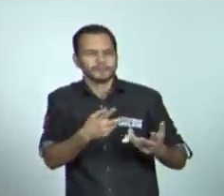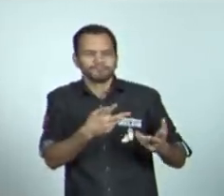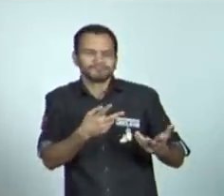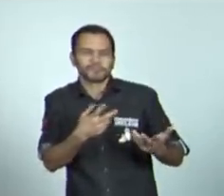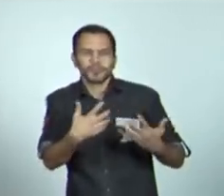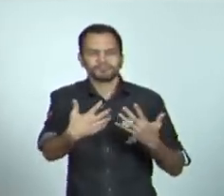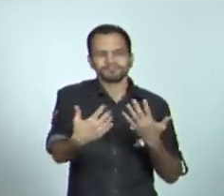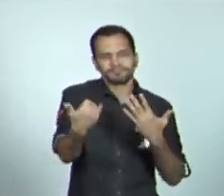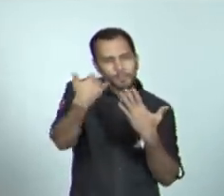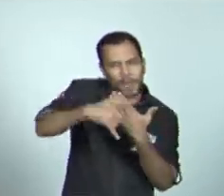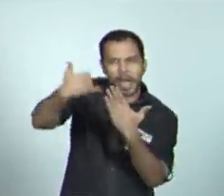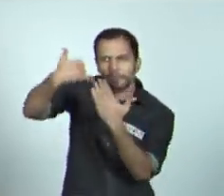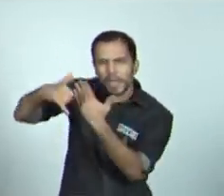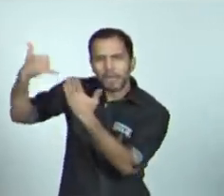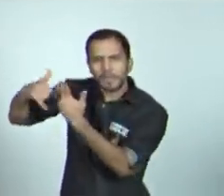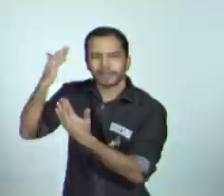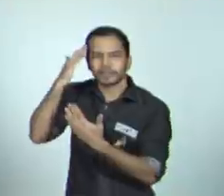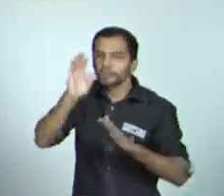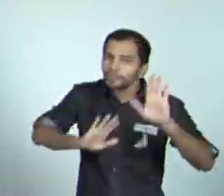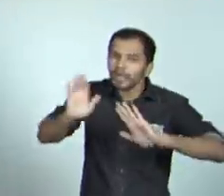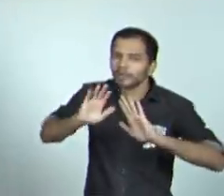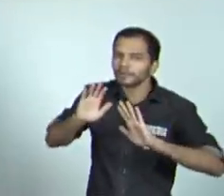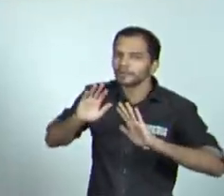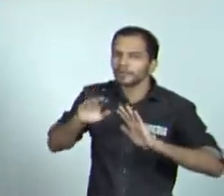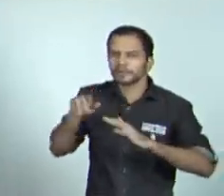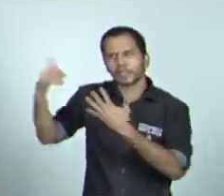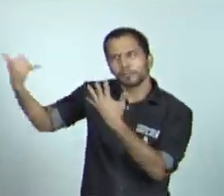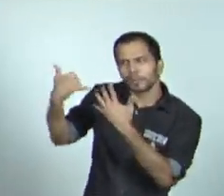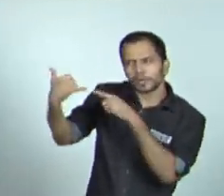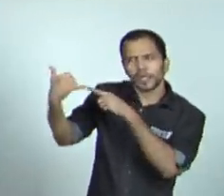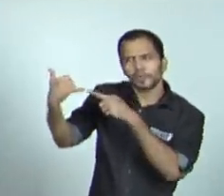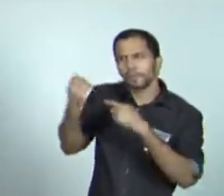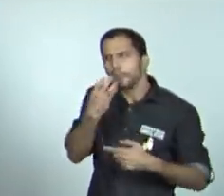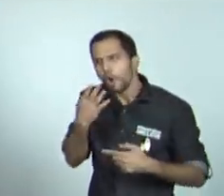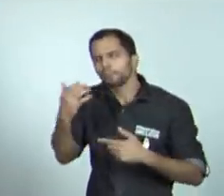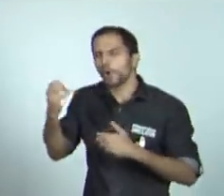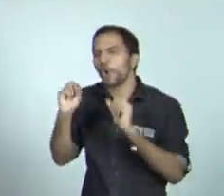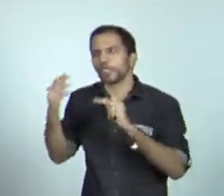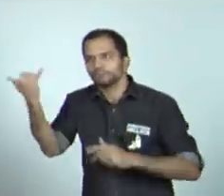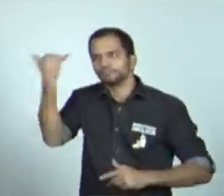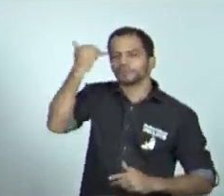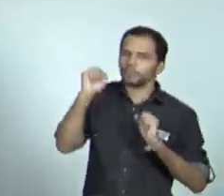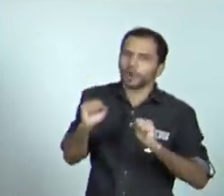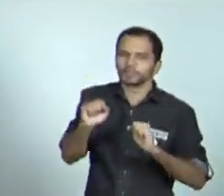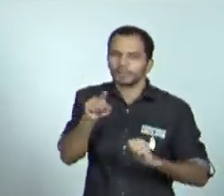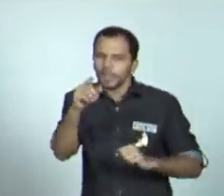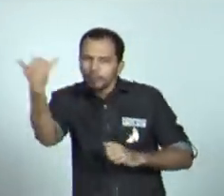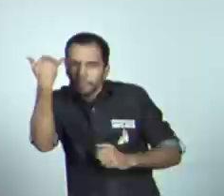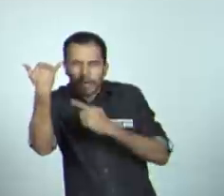problema é que você fala uma coisa com uma boca só e ouvir com dois ouvidos e